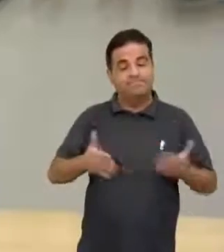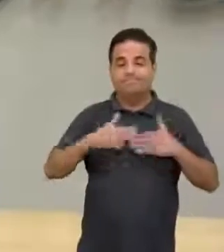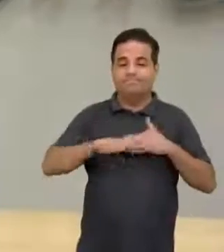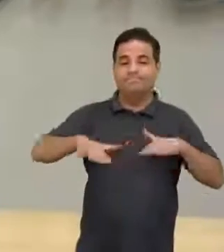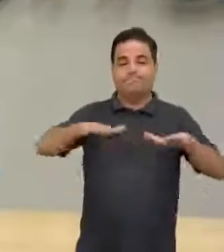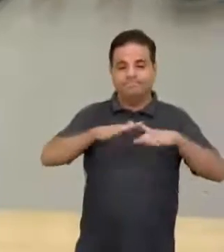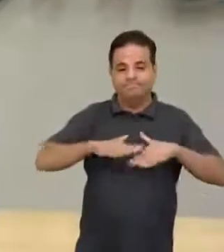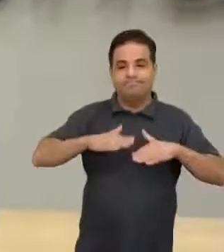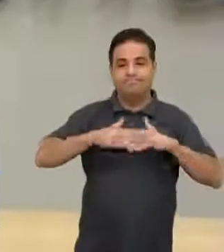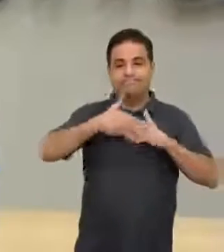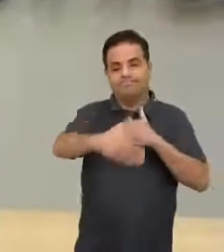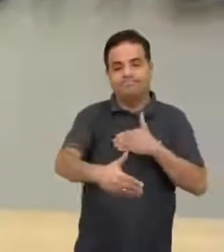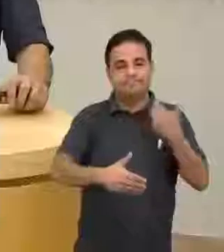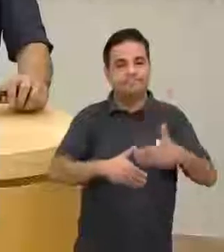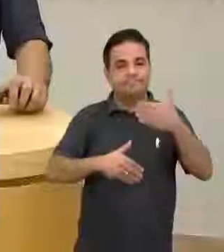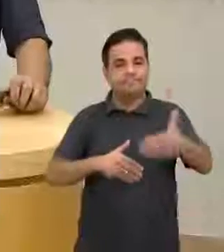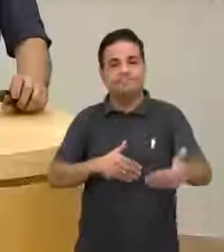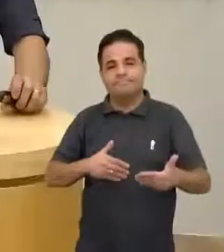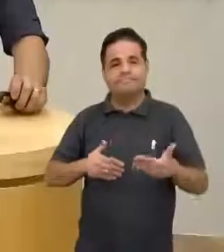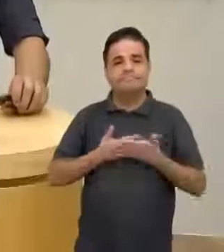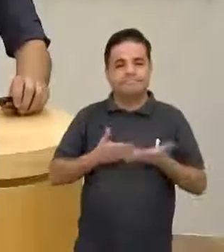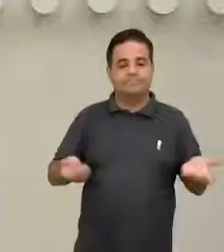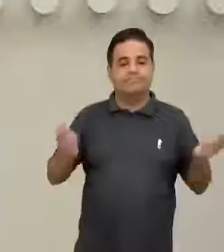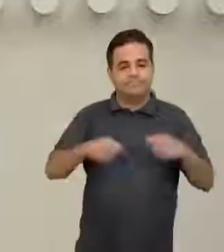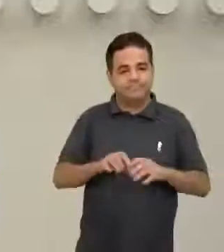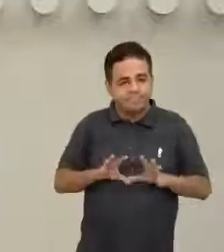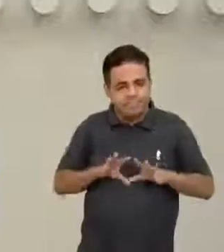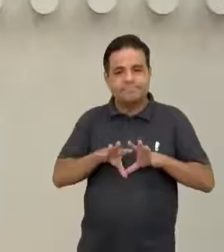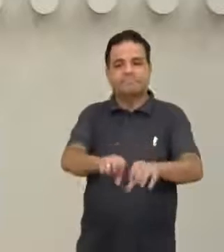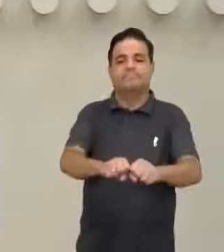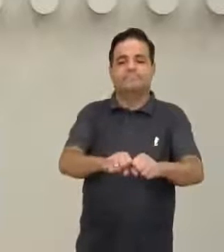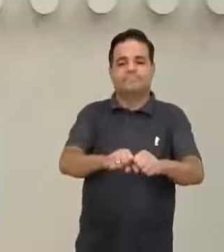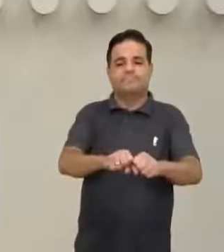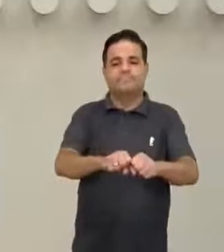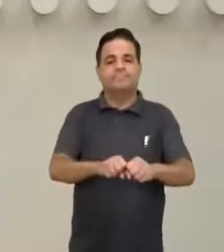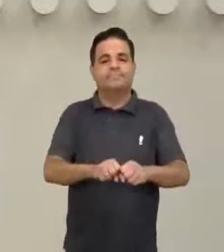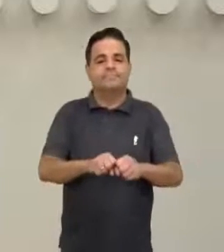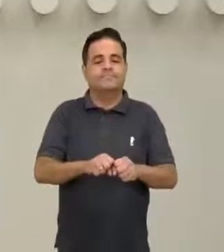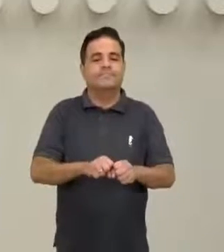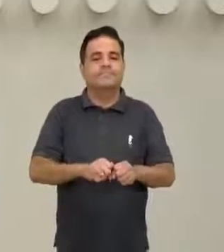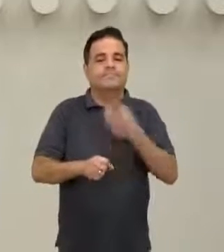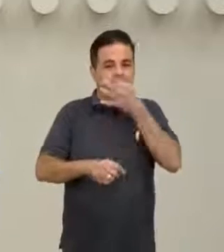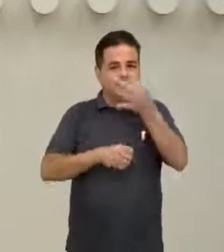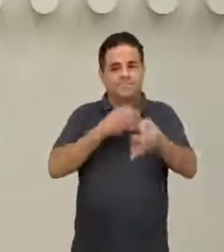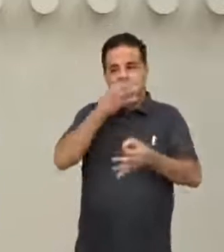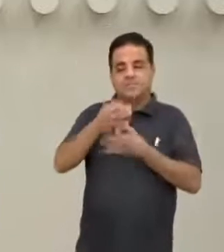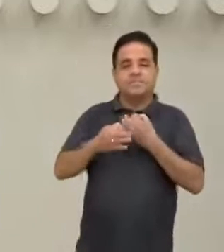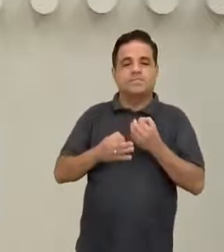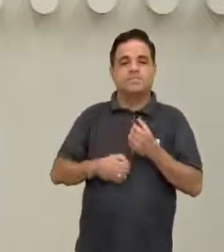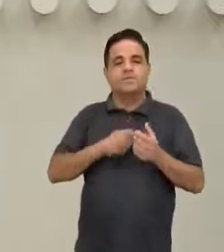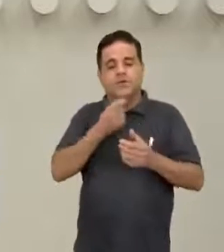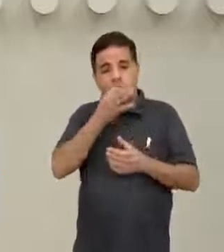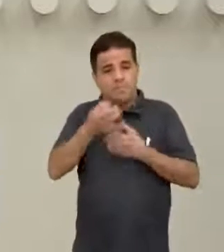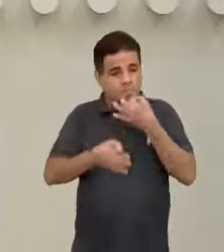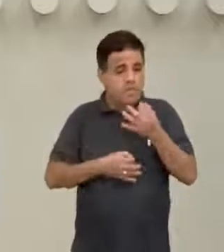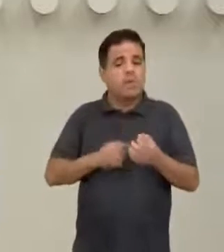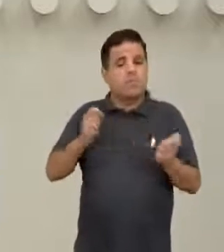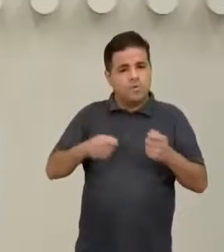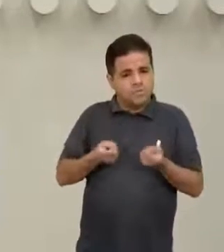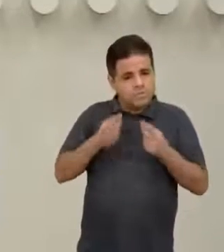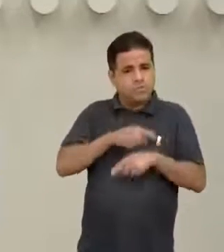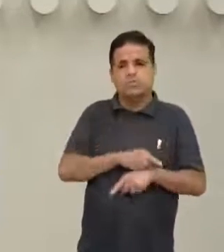Exato. Duas alunas falando a mesma coisa. Daí o psico. Então, pegaram o que é um artigo de opinião? Eu posso discordar desse